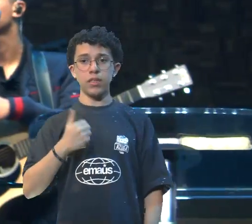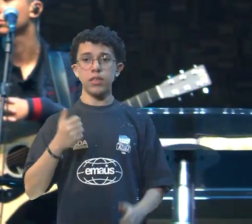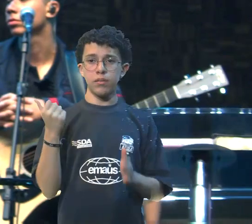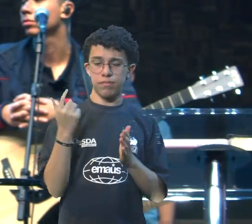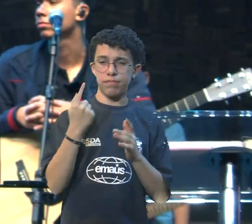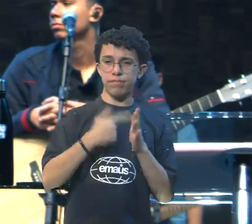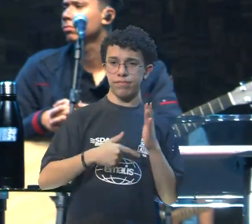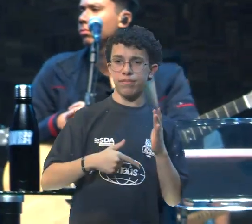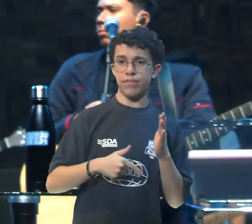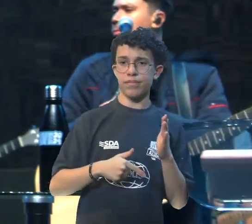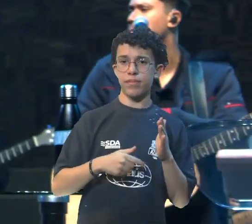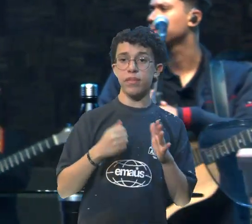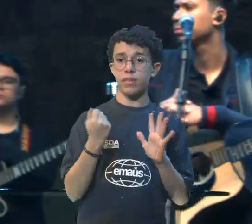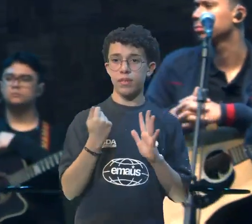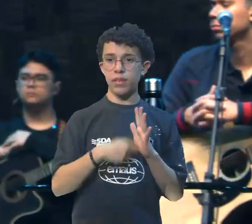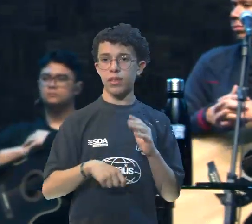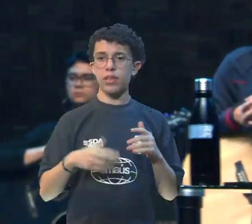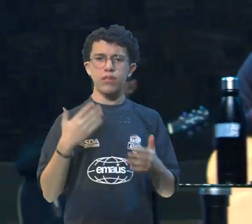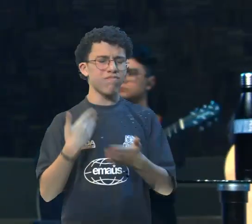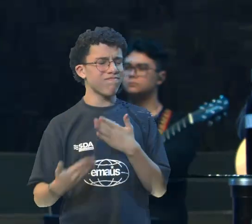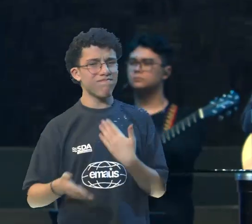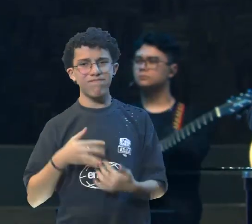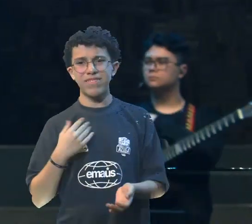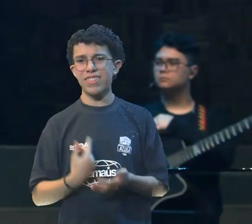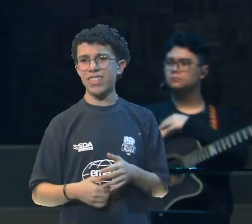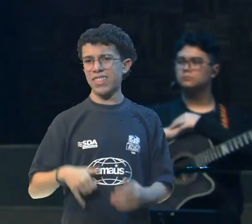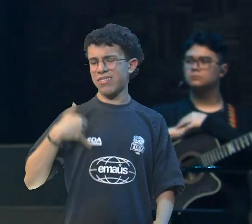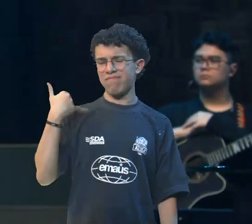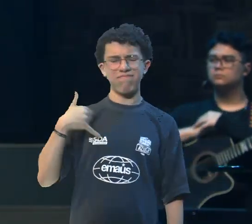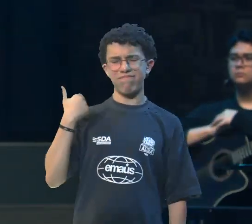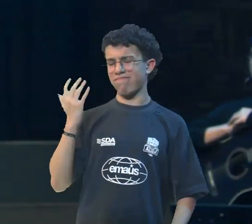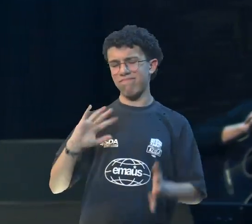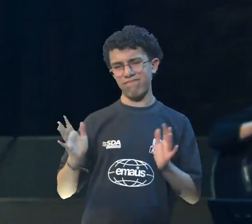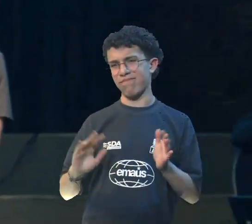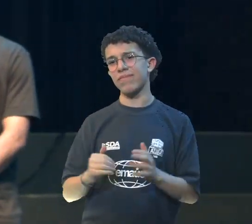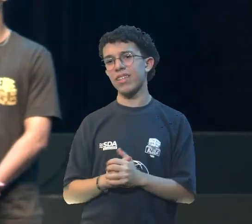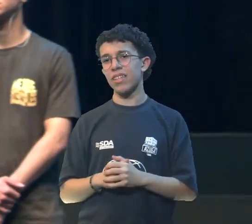Não importa a idade que você tem, o que você fez, de onde você veio.